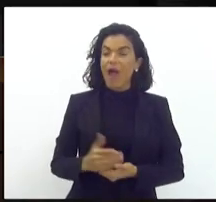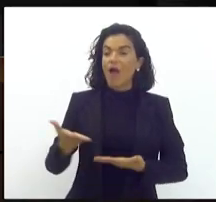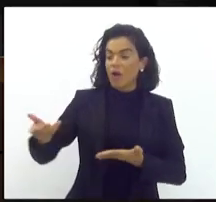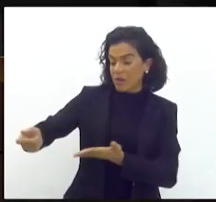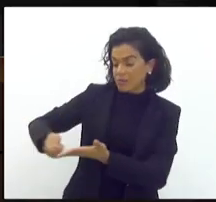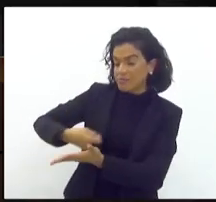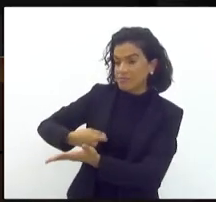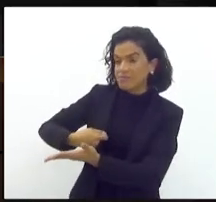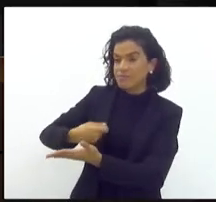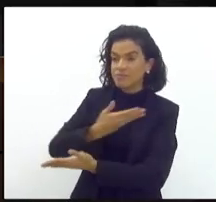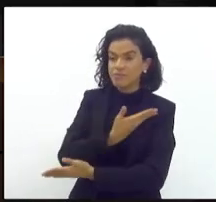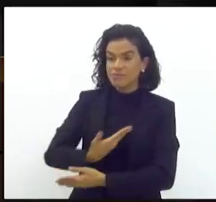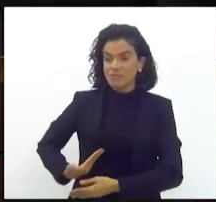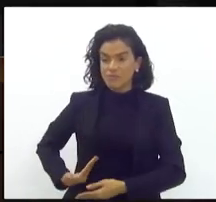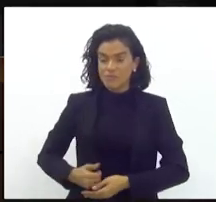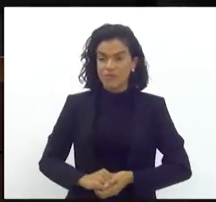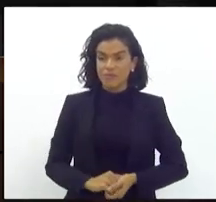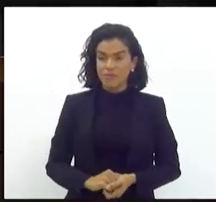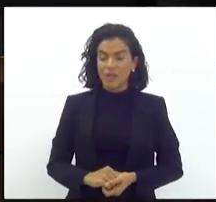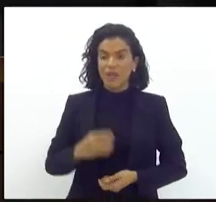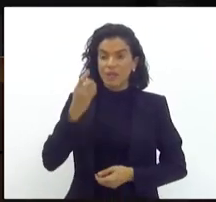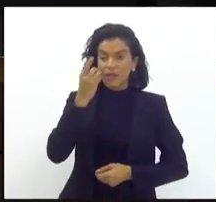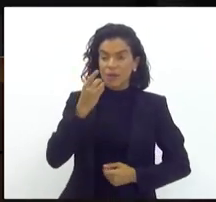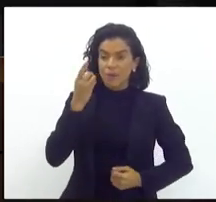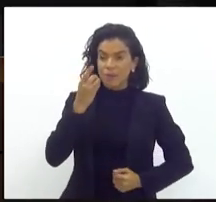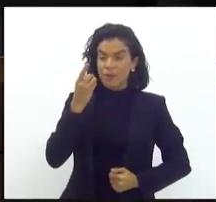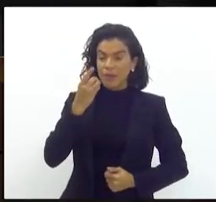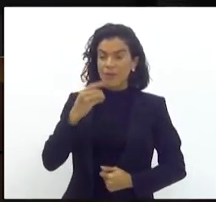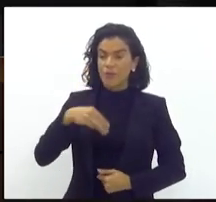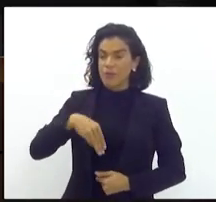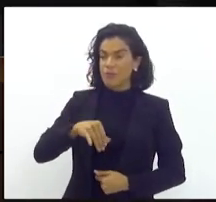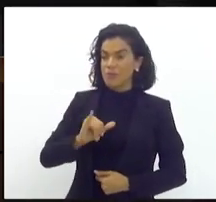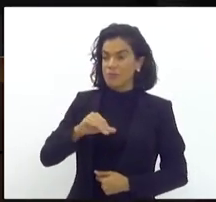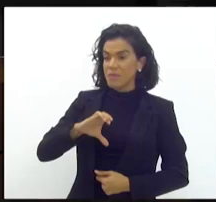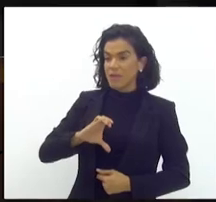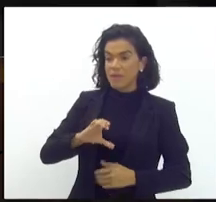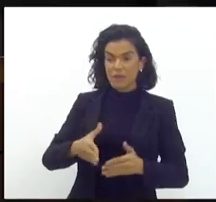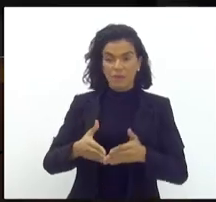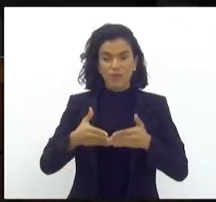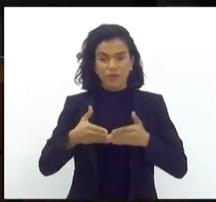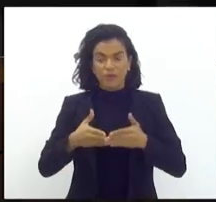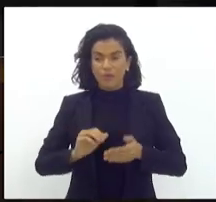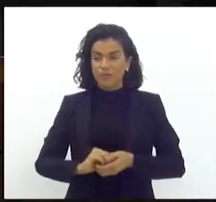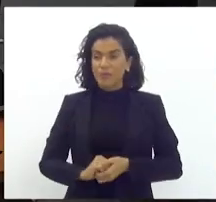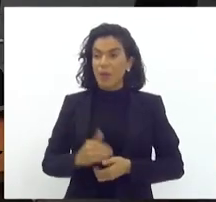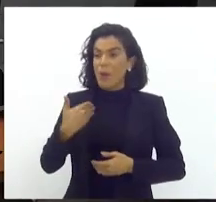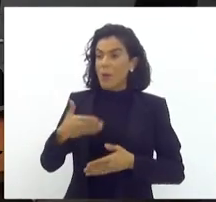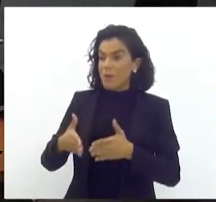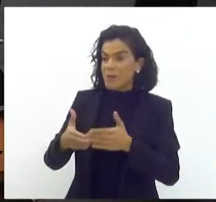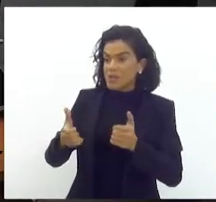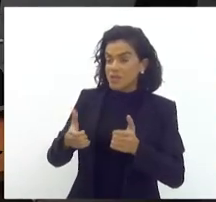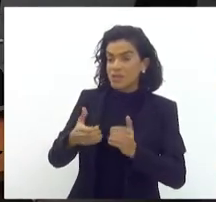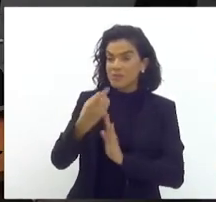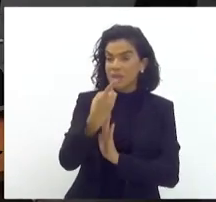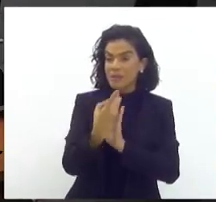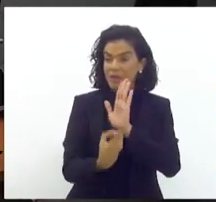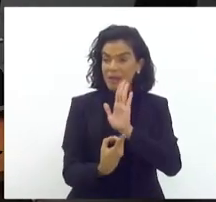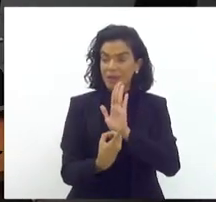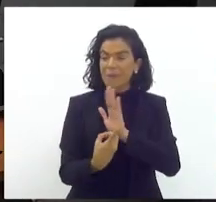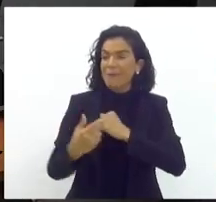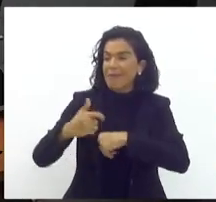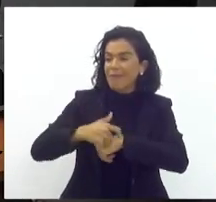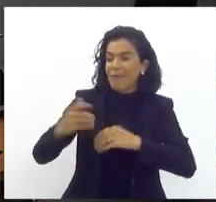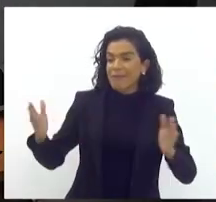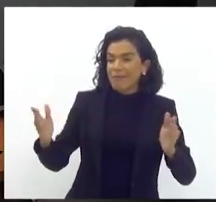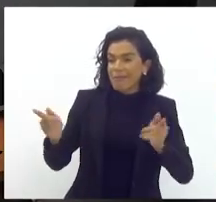autógrafo deputado Carlos Mick por favor eu pedi para declaração para dar tempo